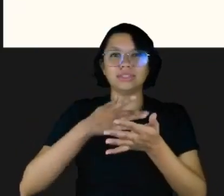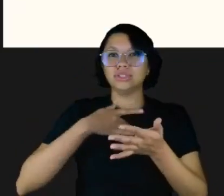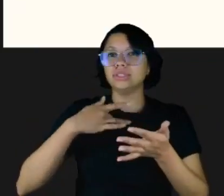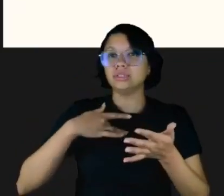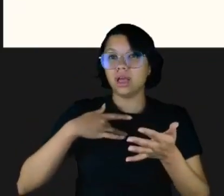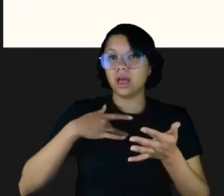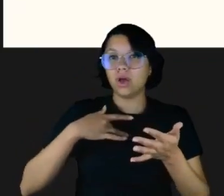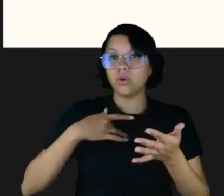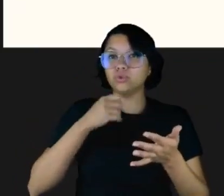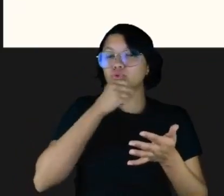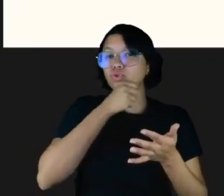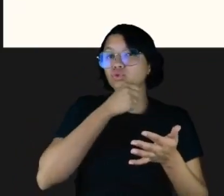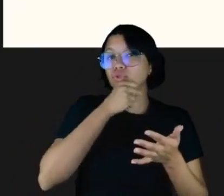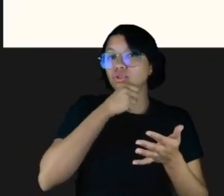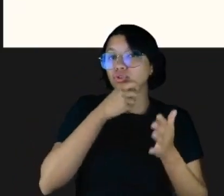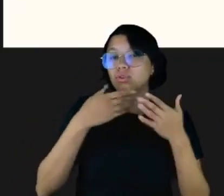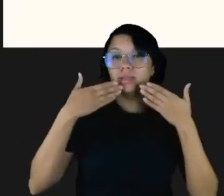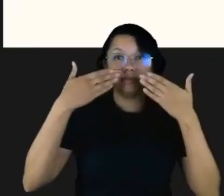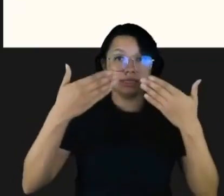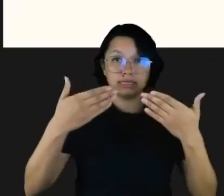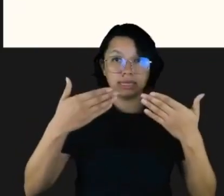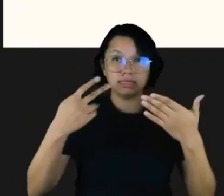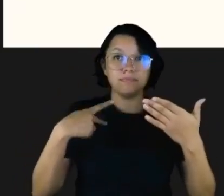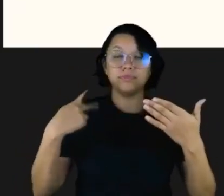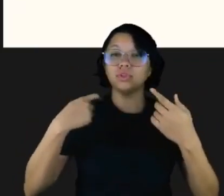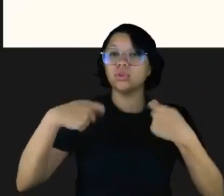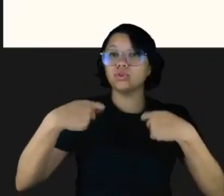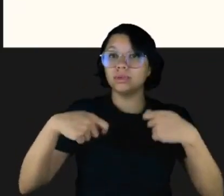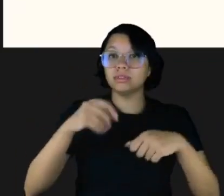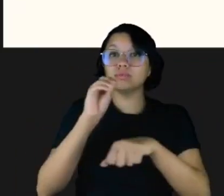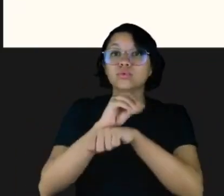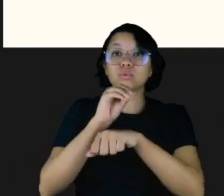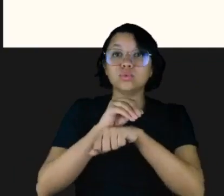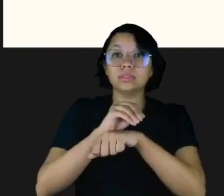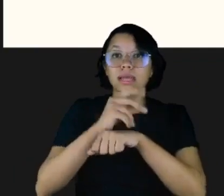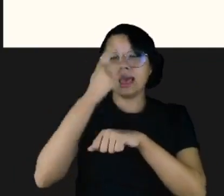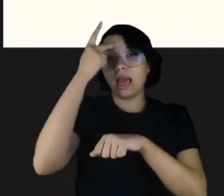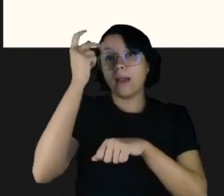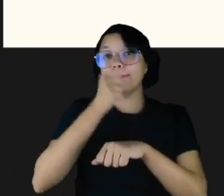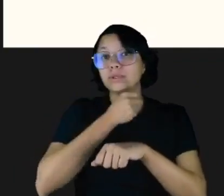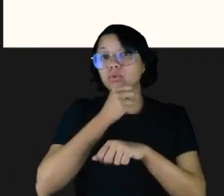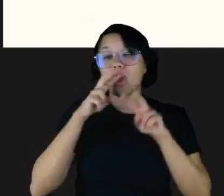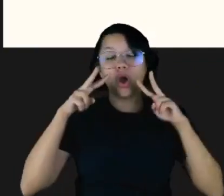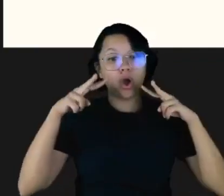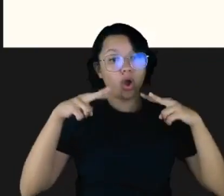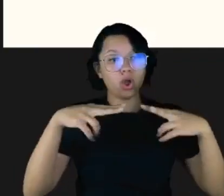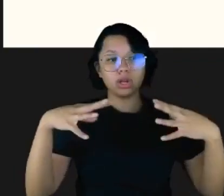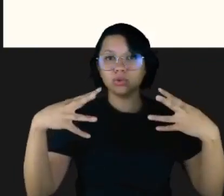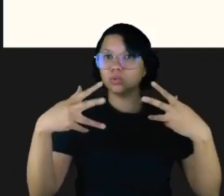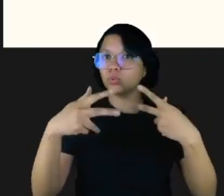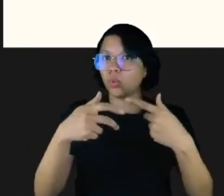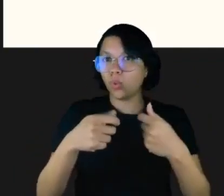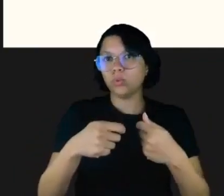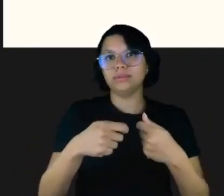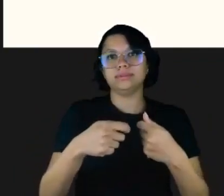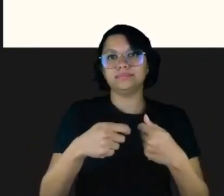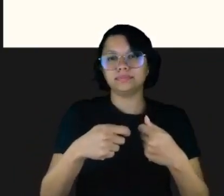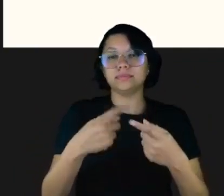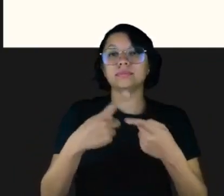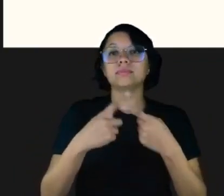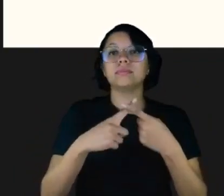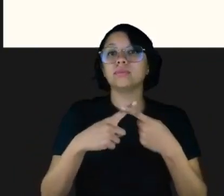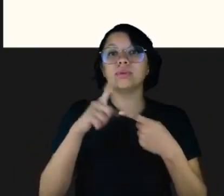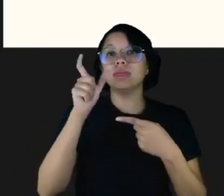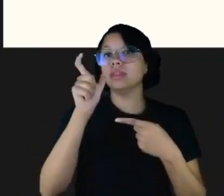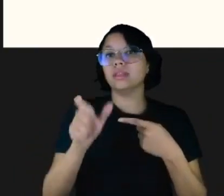saúde que um idoso apresenta. E nós precisamos cuidar do idoso olhando todas elas, porque ele